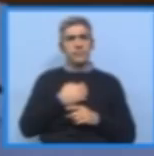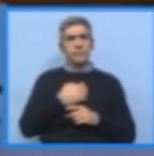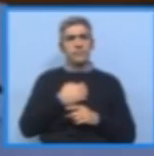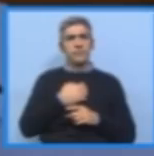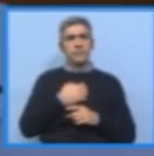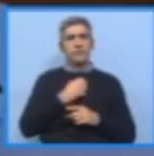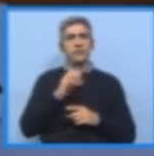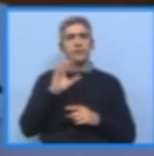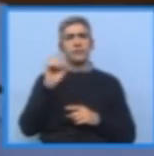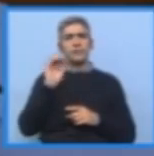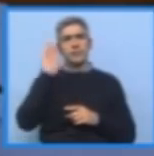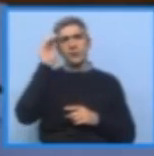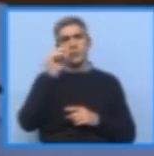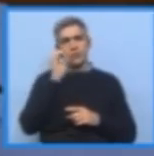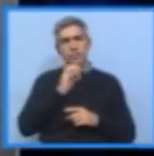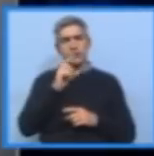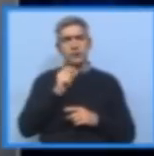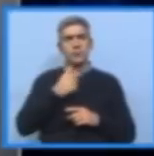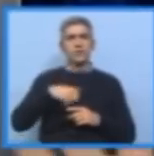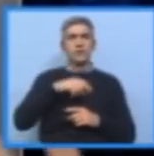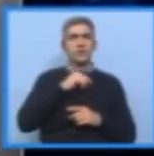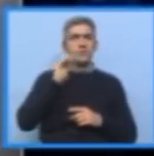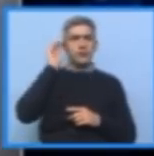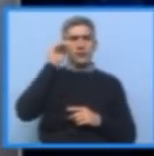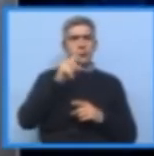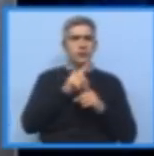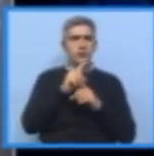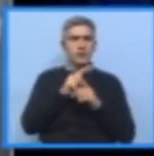tanto ao batismo do Senhor como ao nosso batismo,